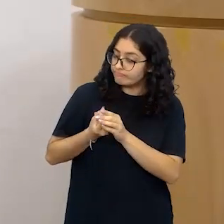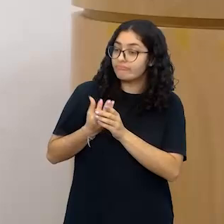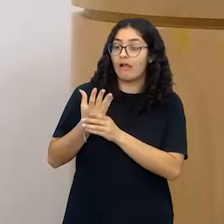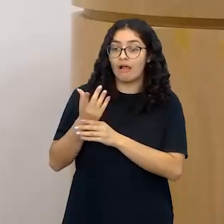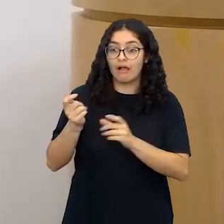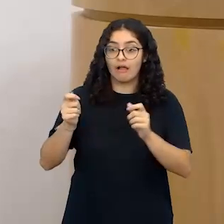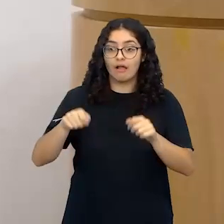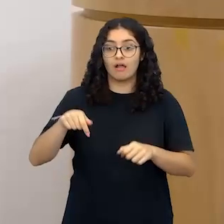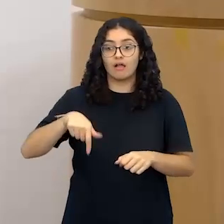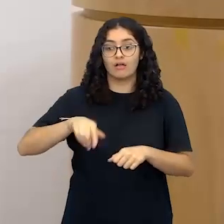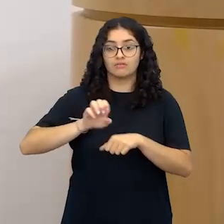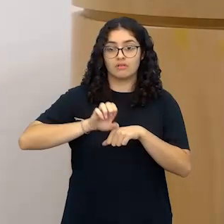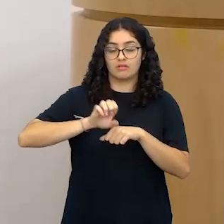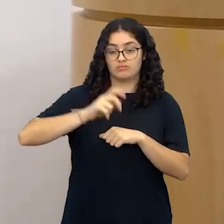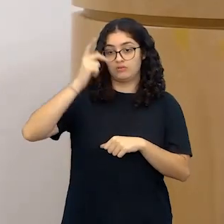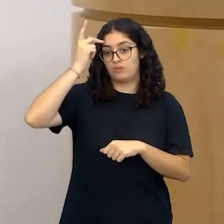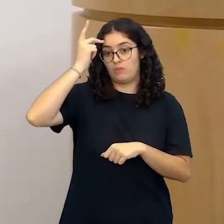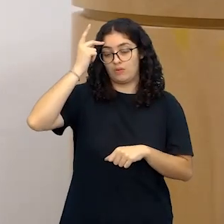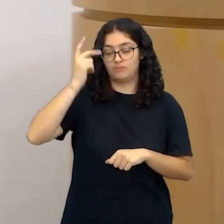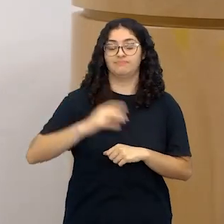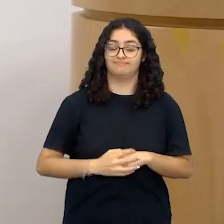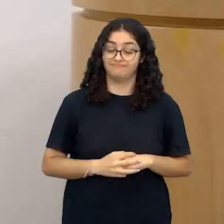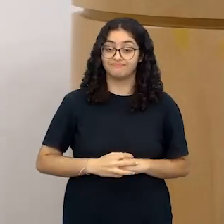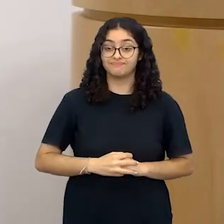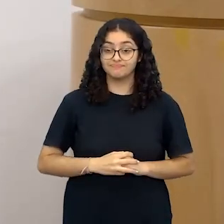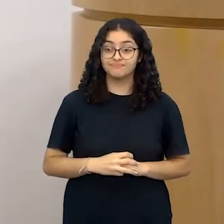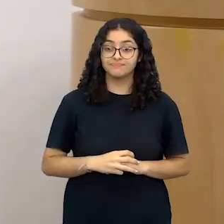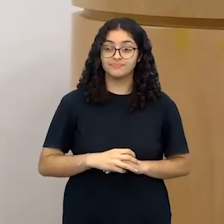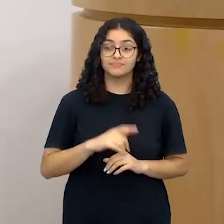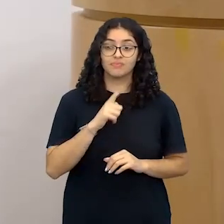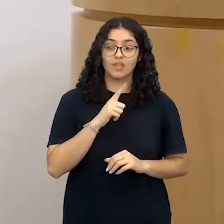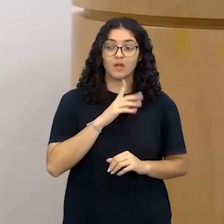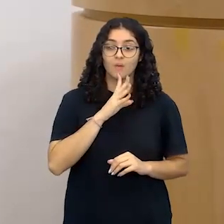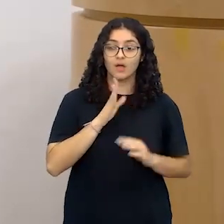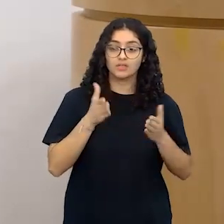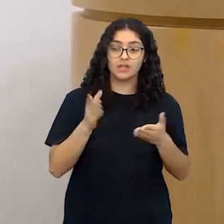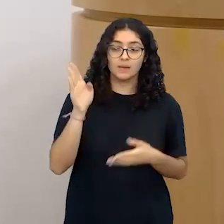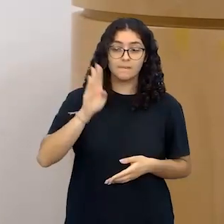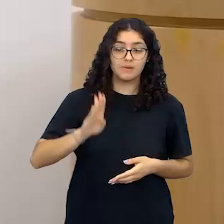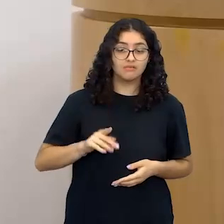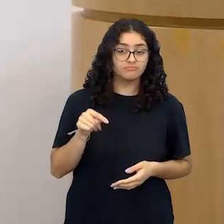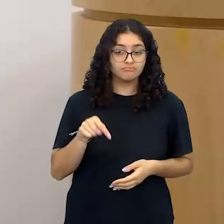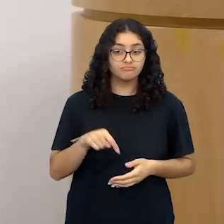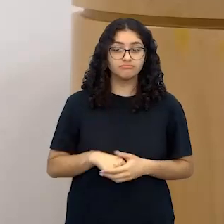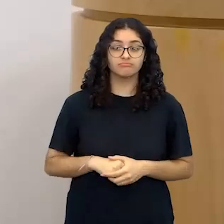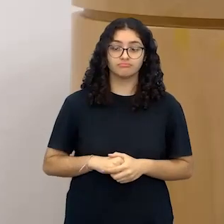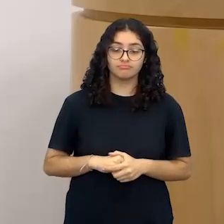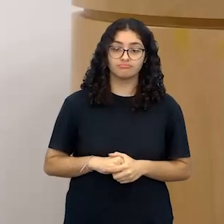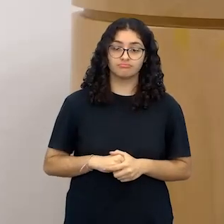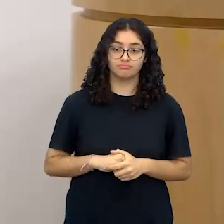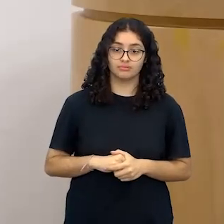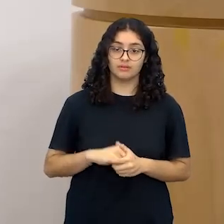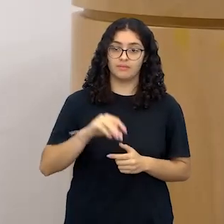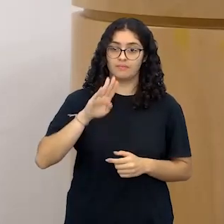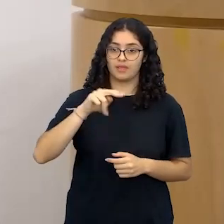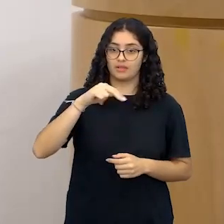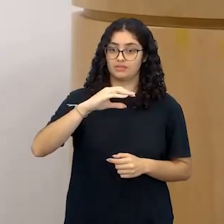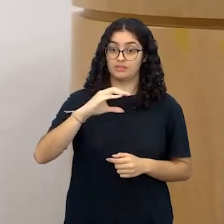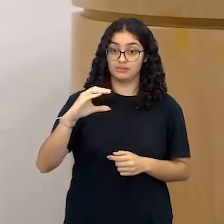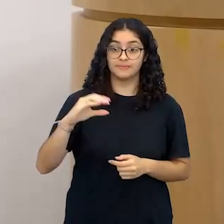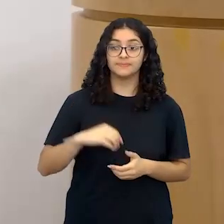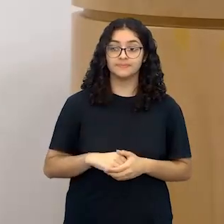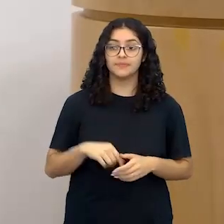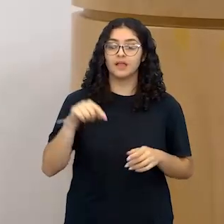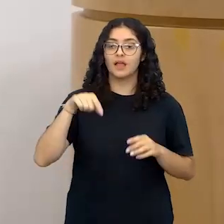e chega ao que a gente conhece no Brasil, né, a partir do sistema federal, como o BNCC, e aqui